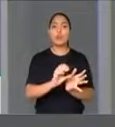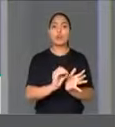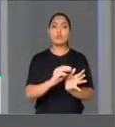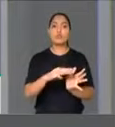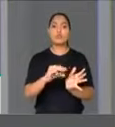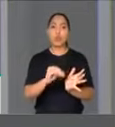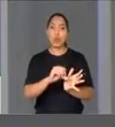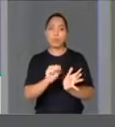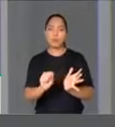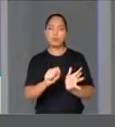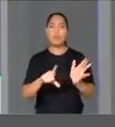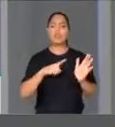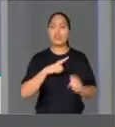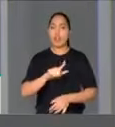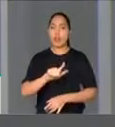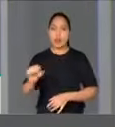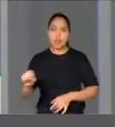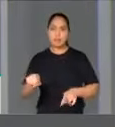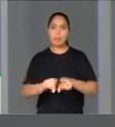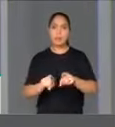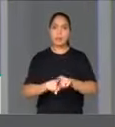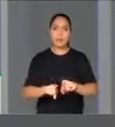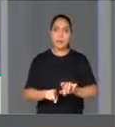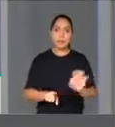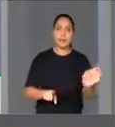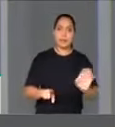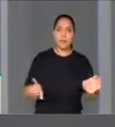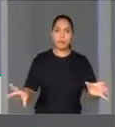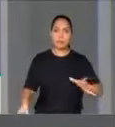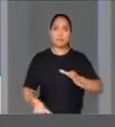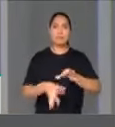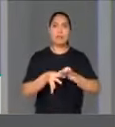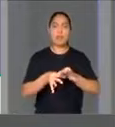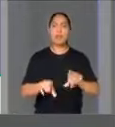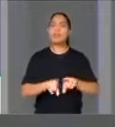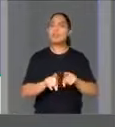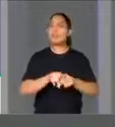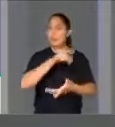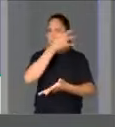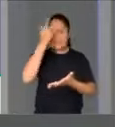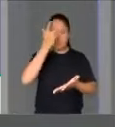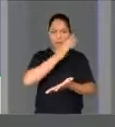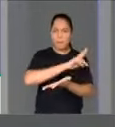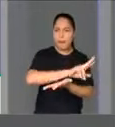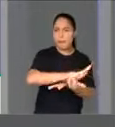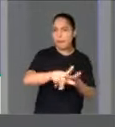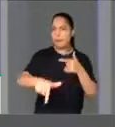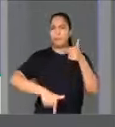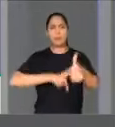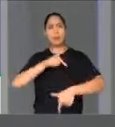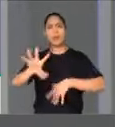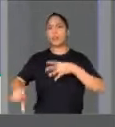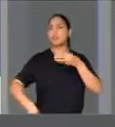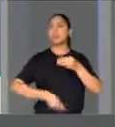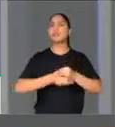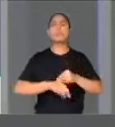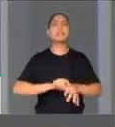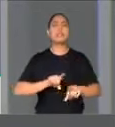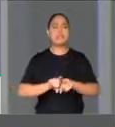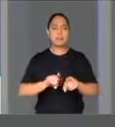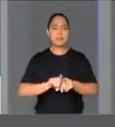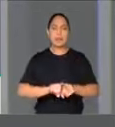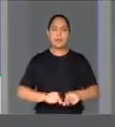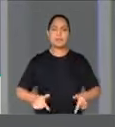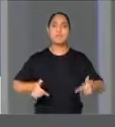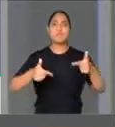onde tinha lésbicas e gays juntos, trabalhadores e setores da classe média, que questionava o